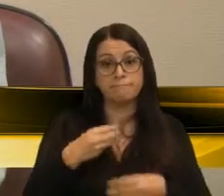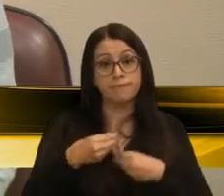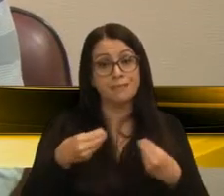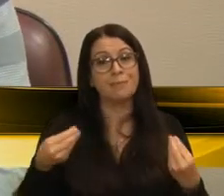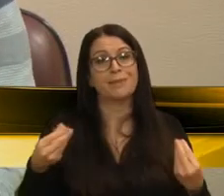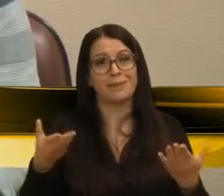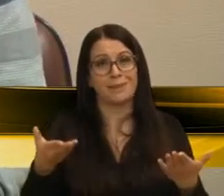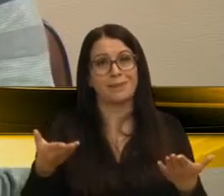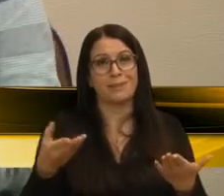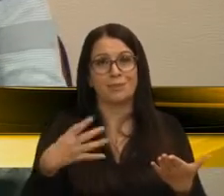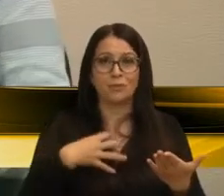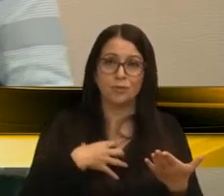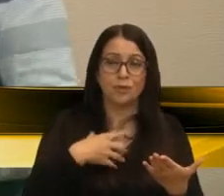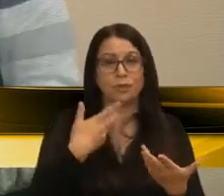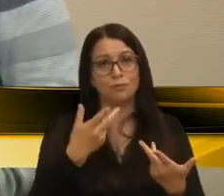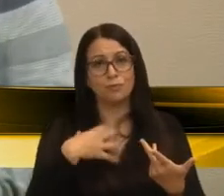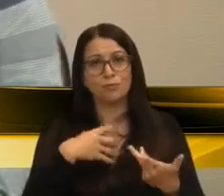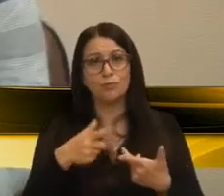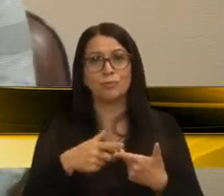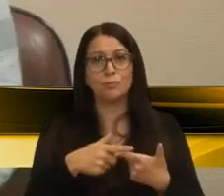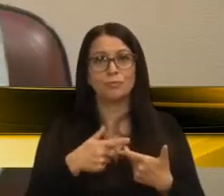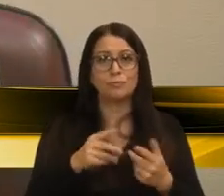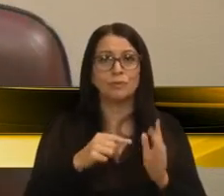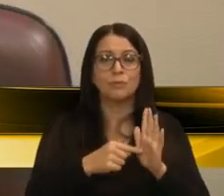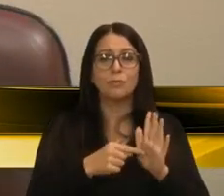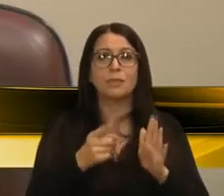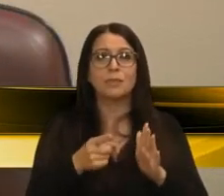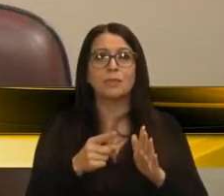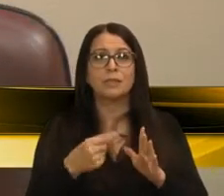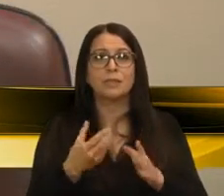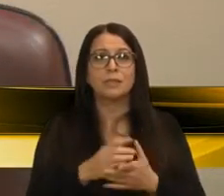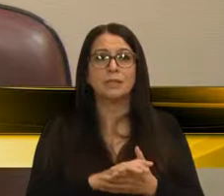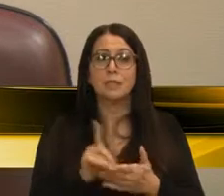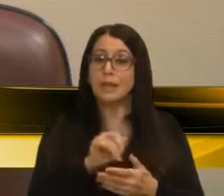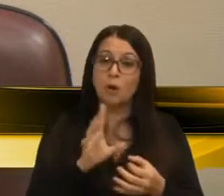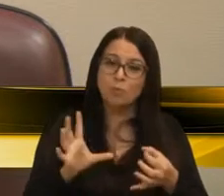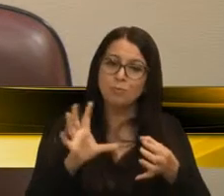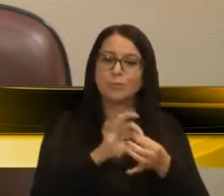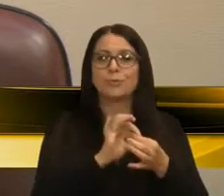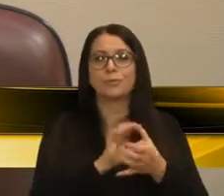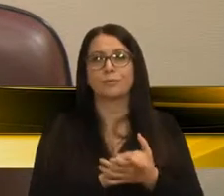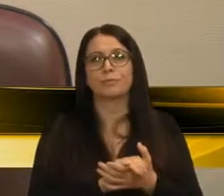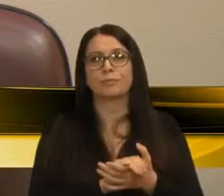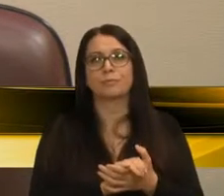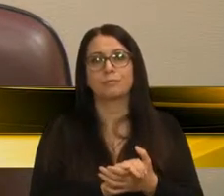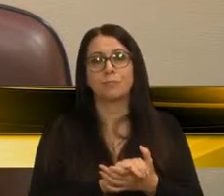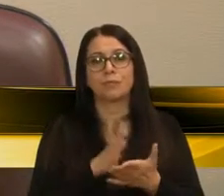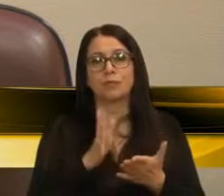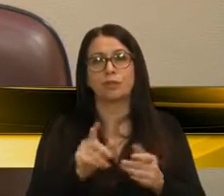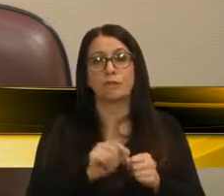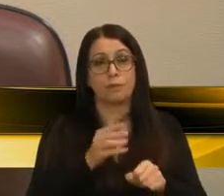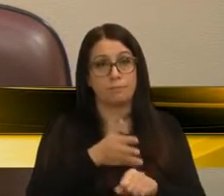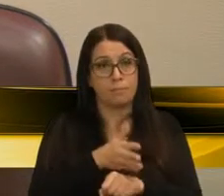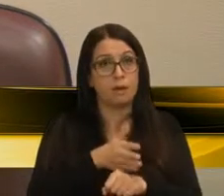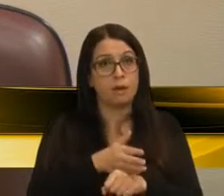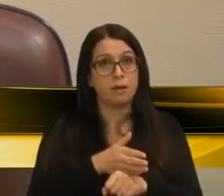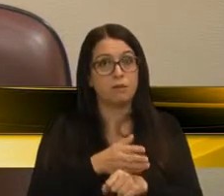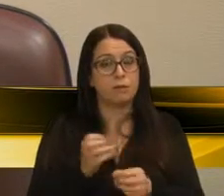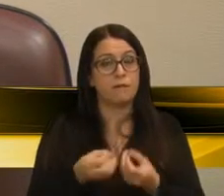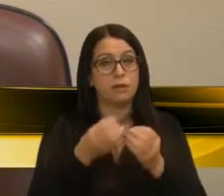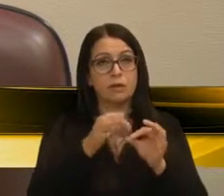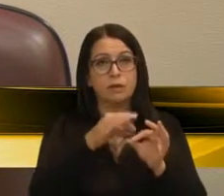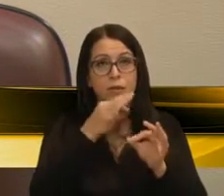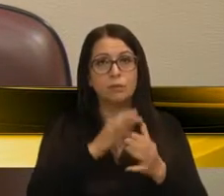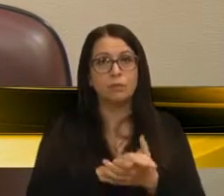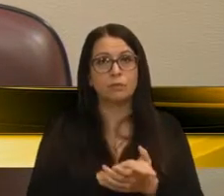sensibilidade, de uma forma ou de outra, às vezes é provocada, queiram o nosso auxílio. Mas, para quem já fez parte da Festa da